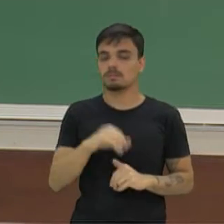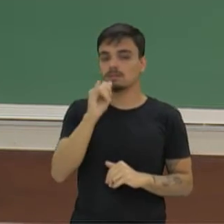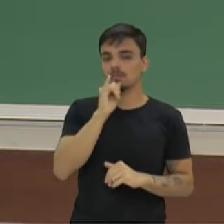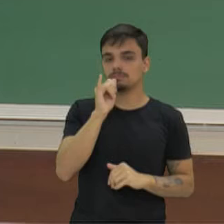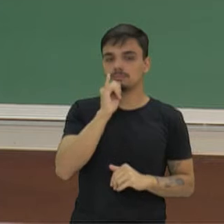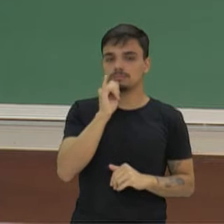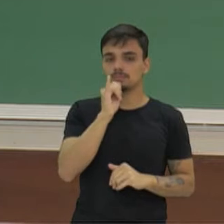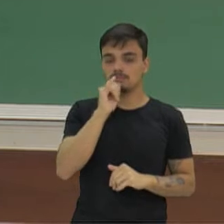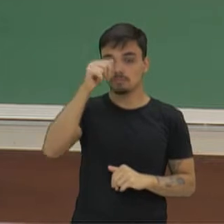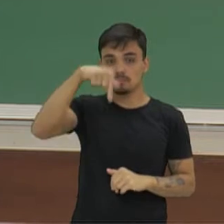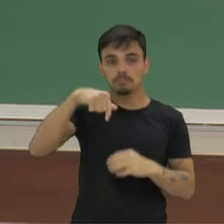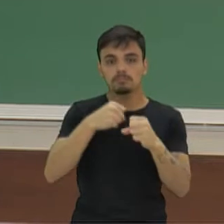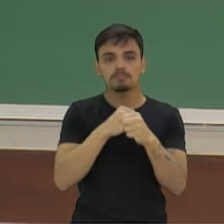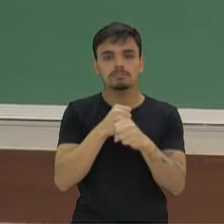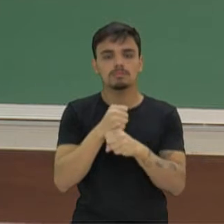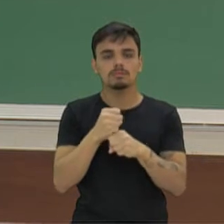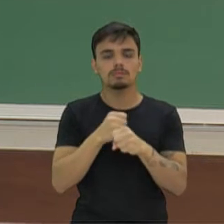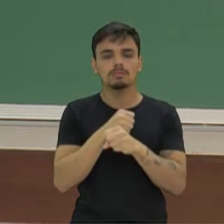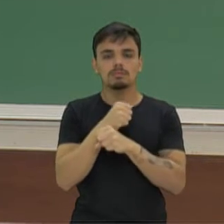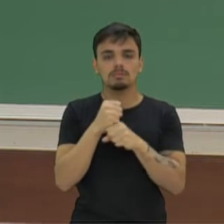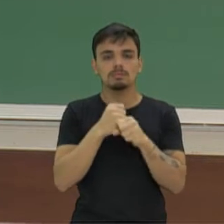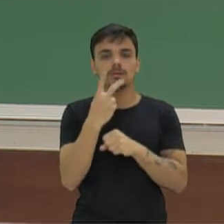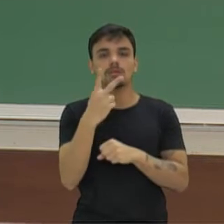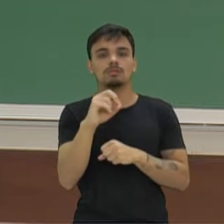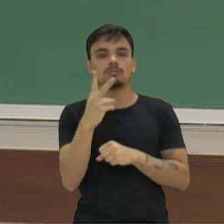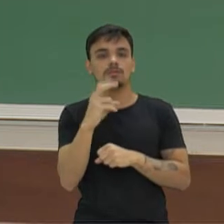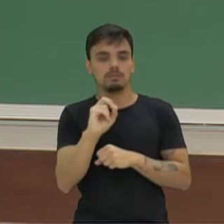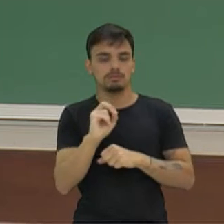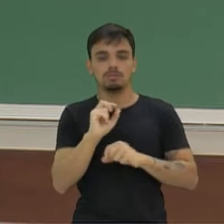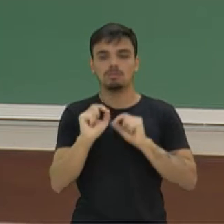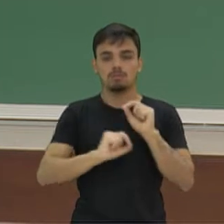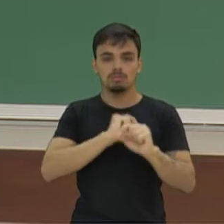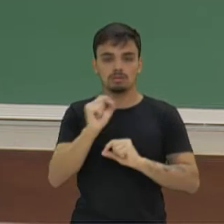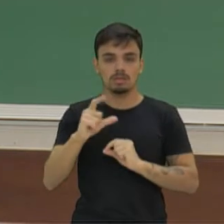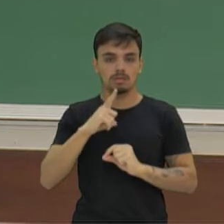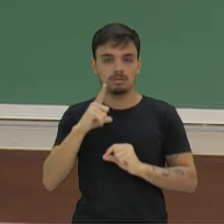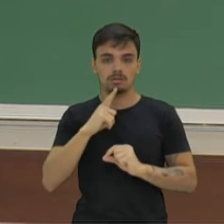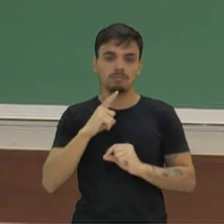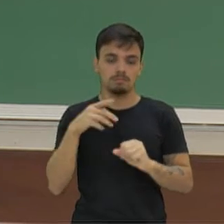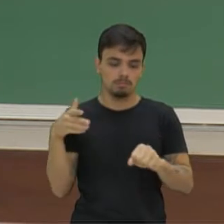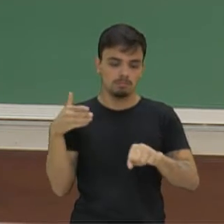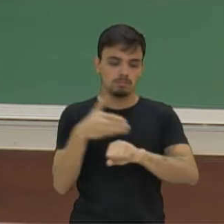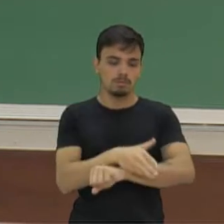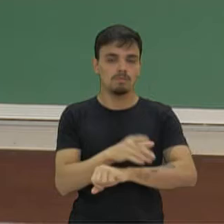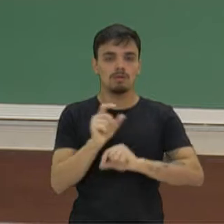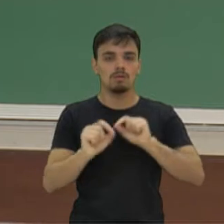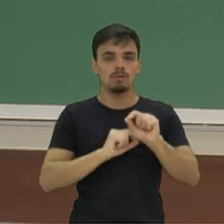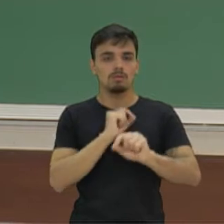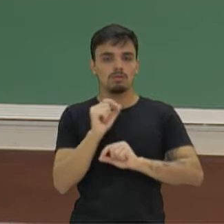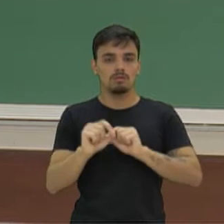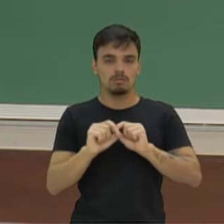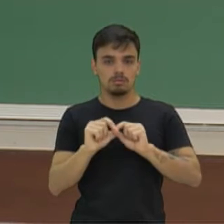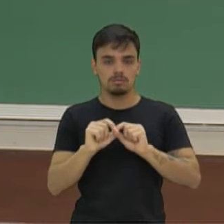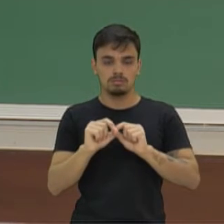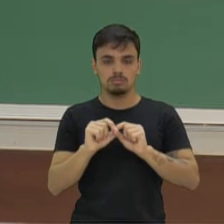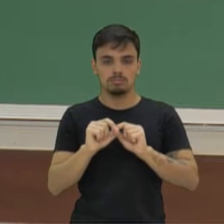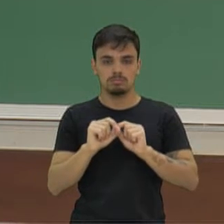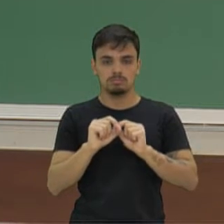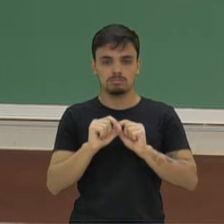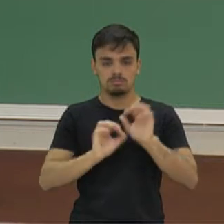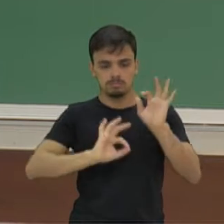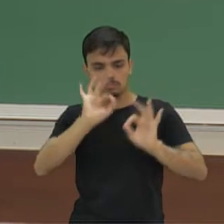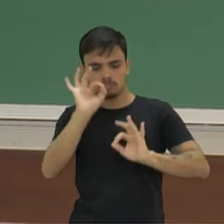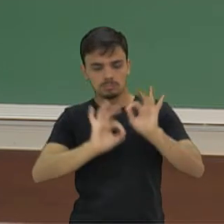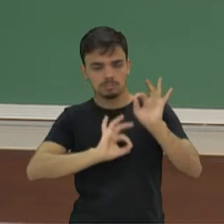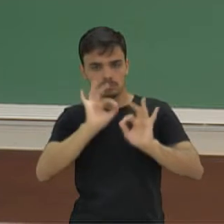Exemplo. Este ano, 2020, teve aprovação do marco regulatório